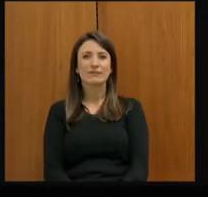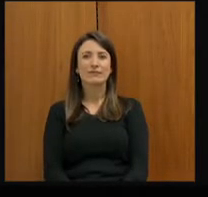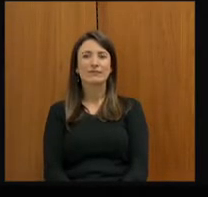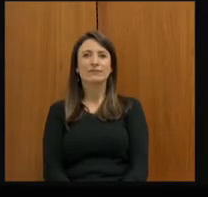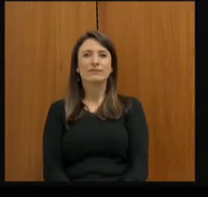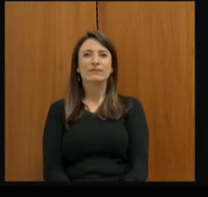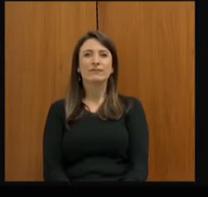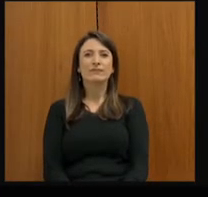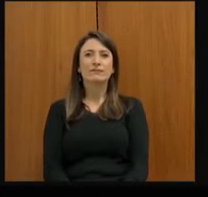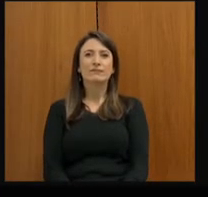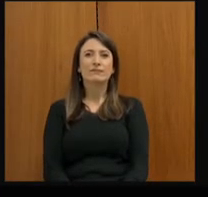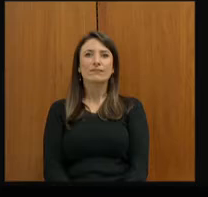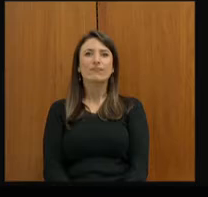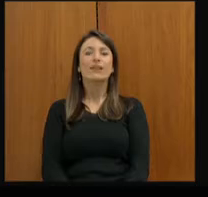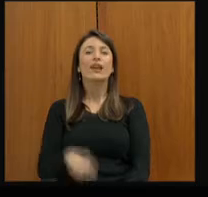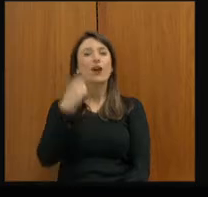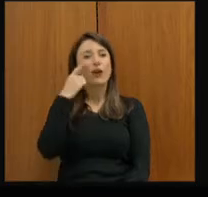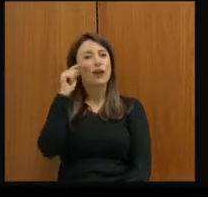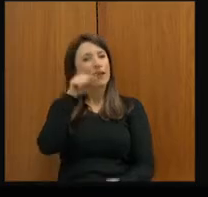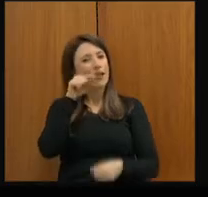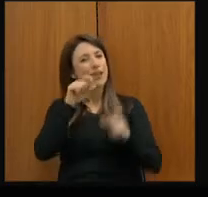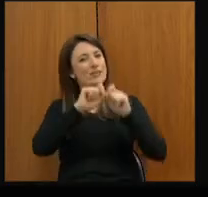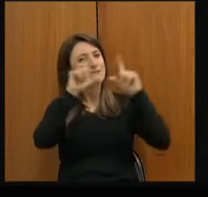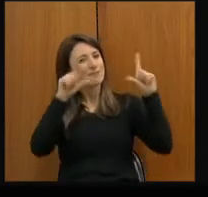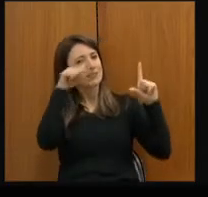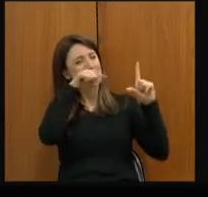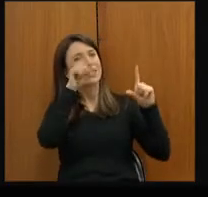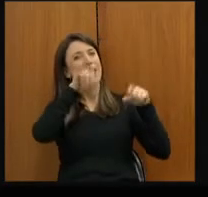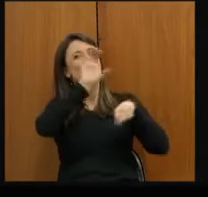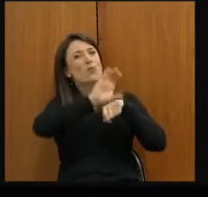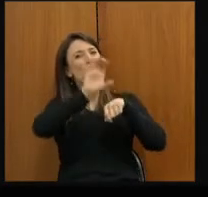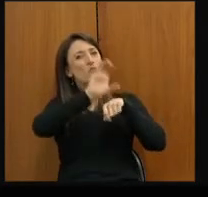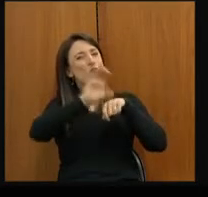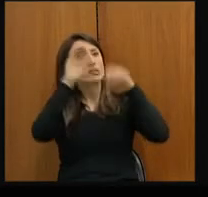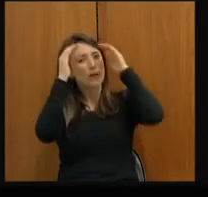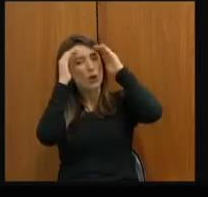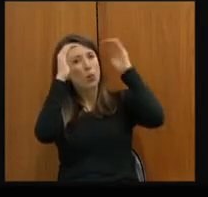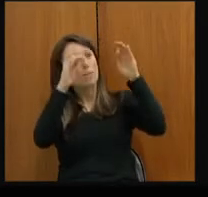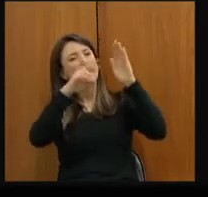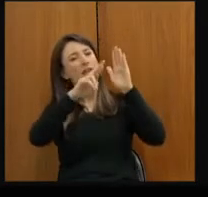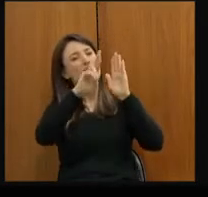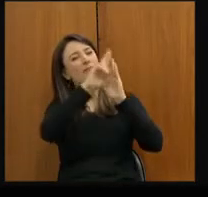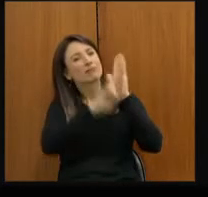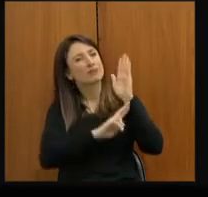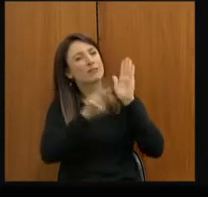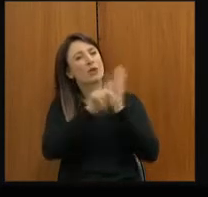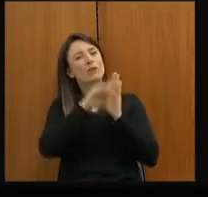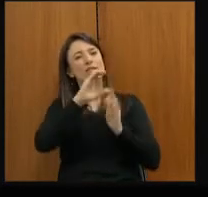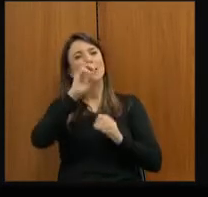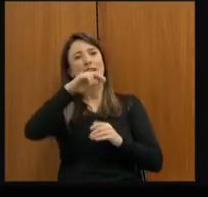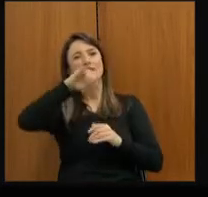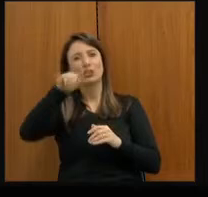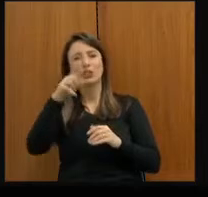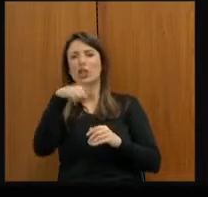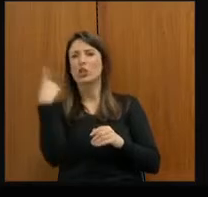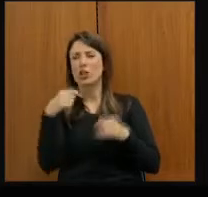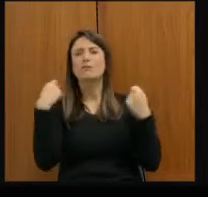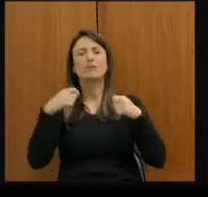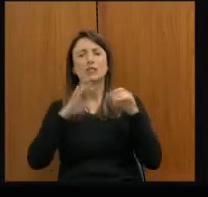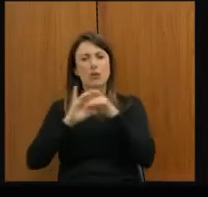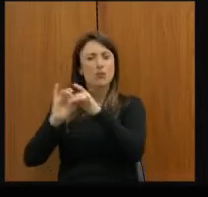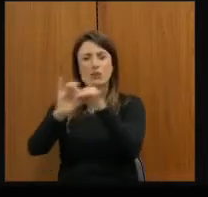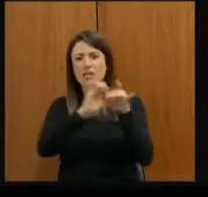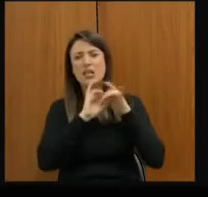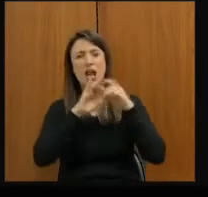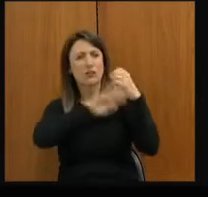e esse foi o curso em cumprimento a recomendação do CNJ unindo esforços contra violência doméstica e